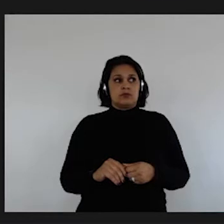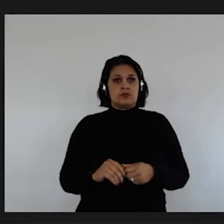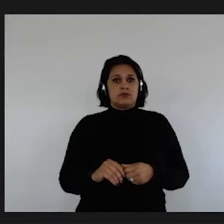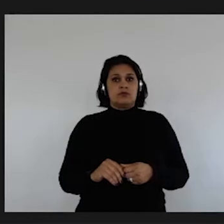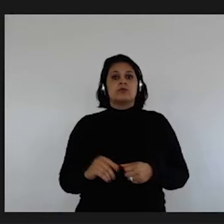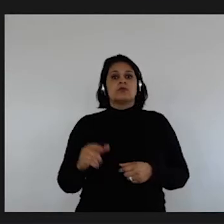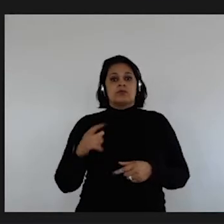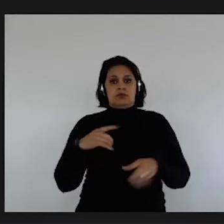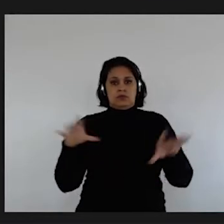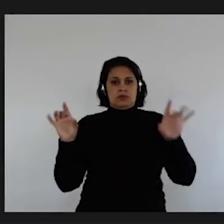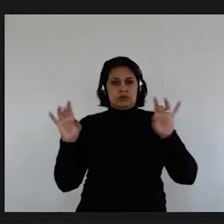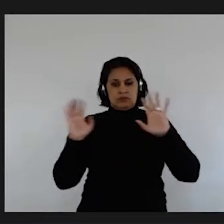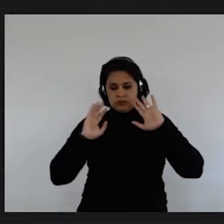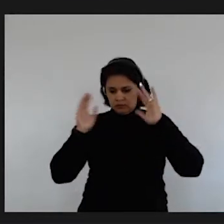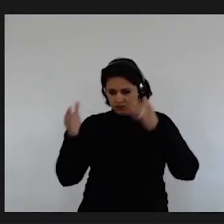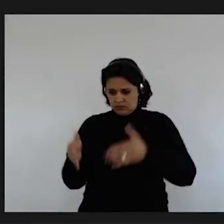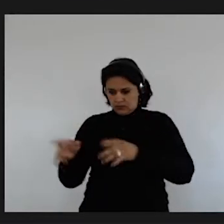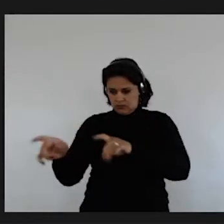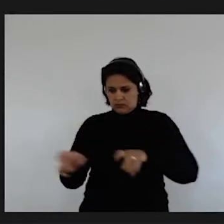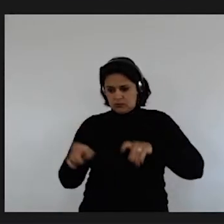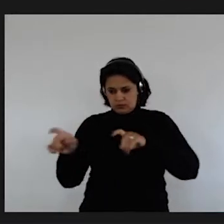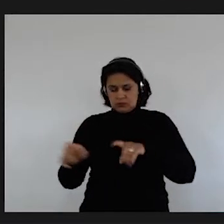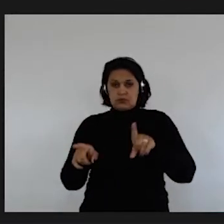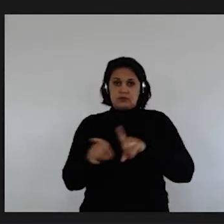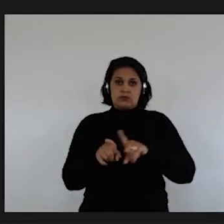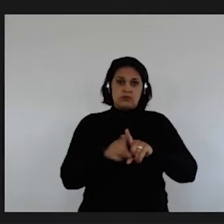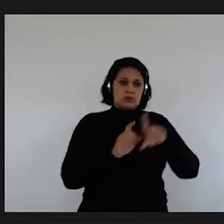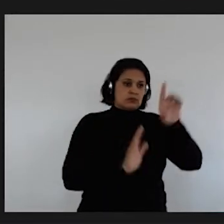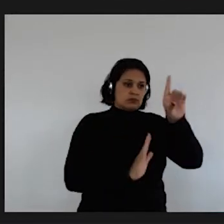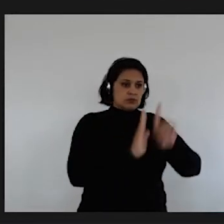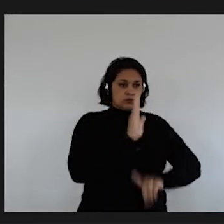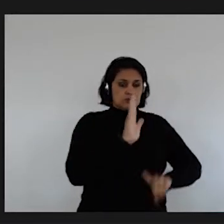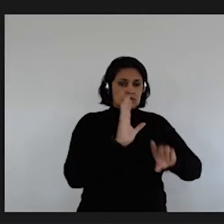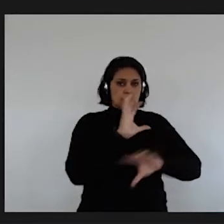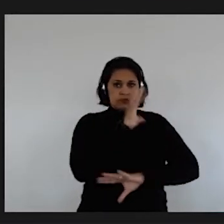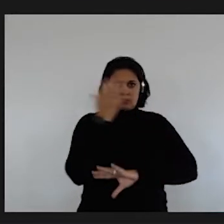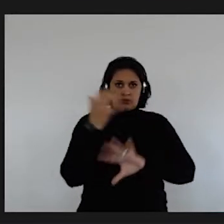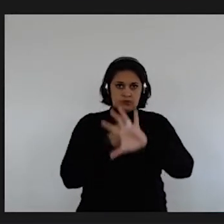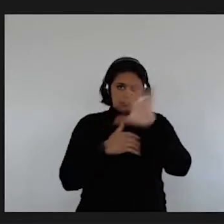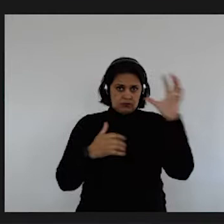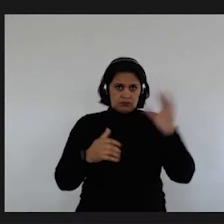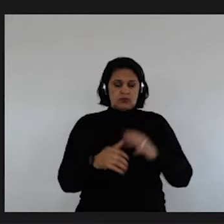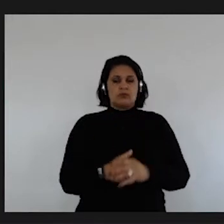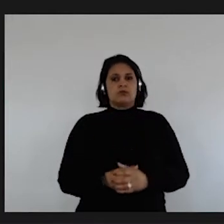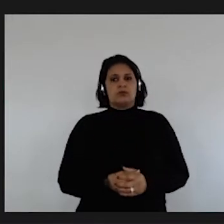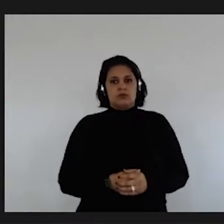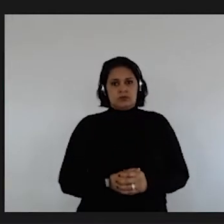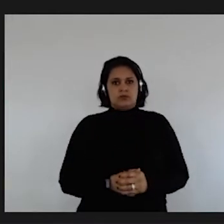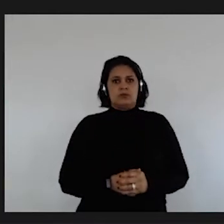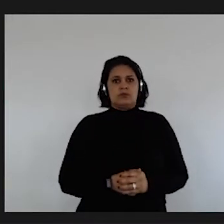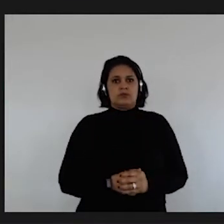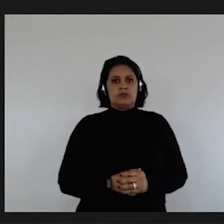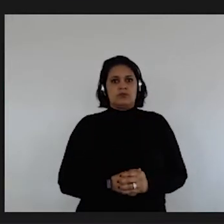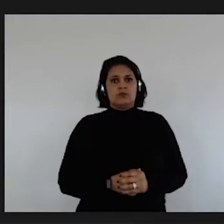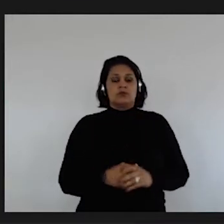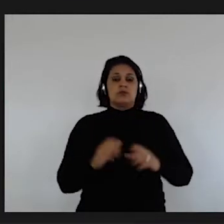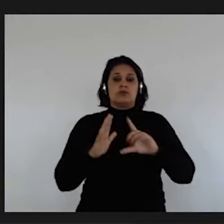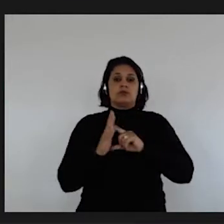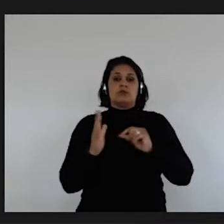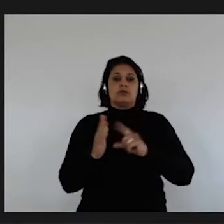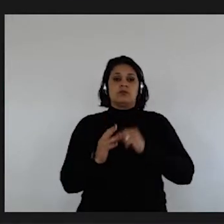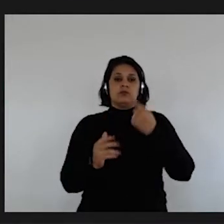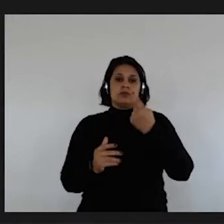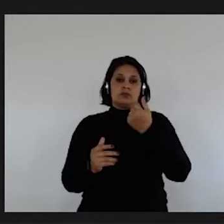privilegiam não só o direito agrário, como também o direito ambiental. Basta ver esses princípios de ordem social e econômica no artigo 170 da